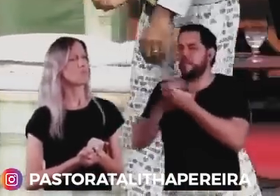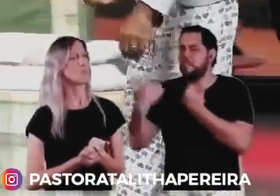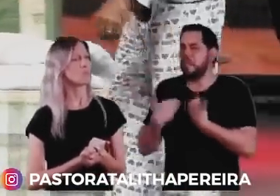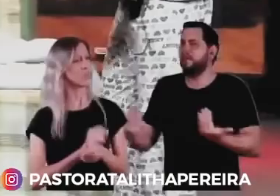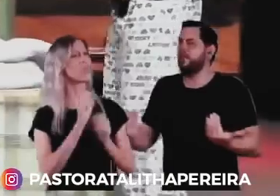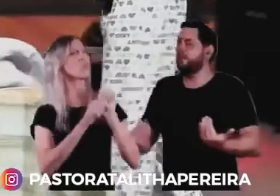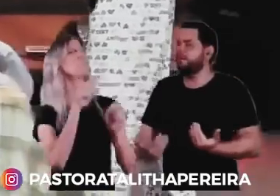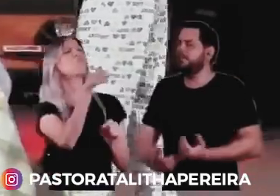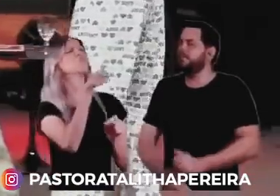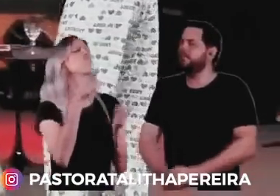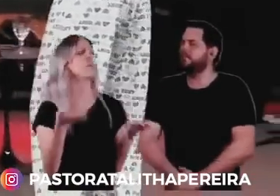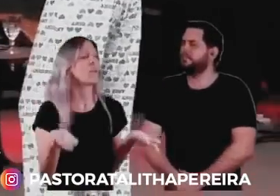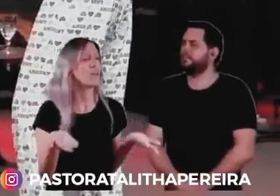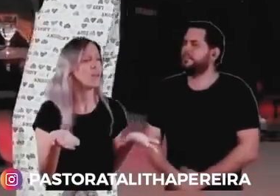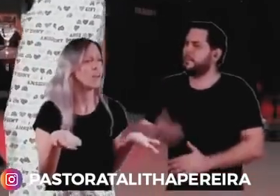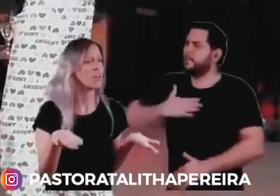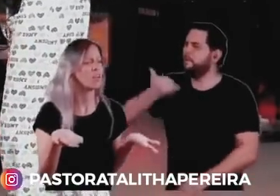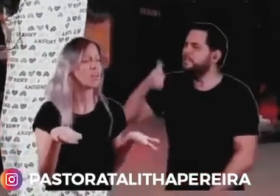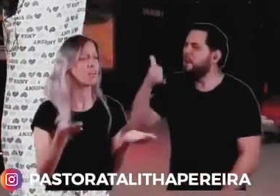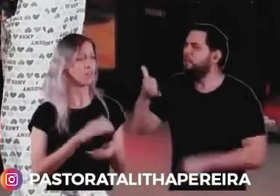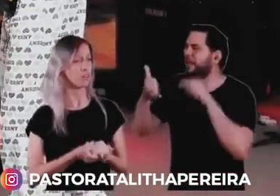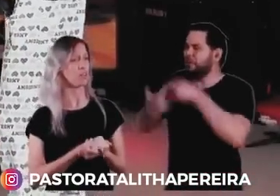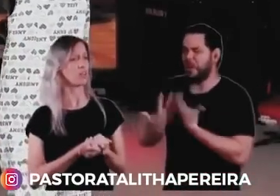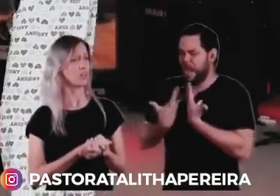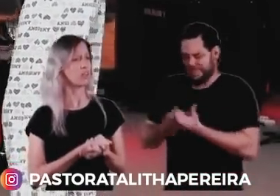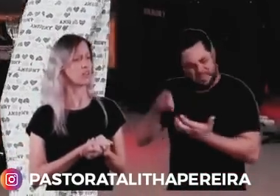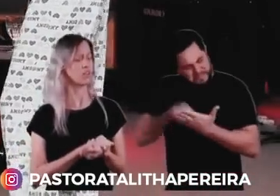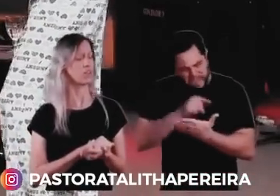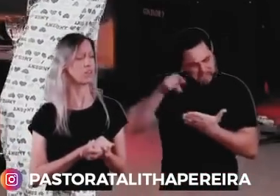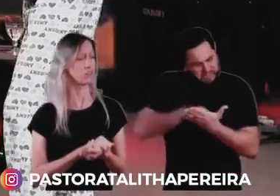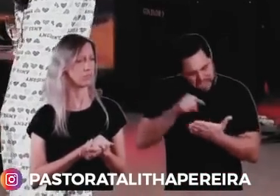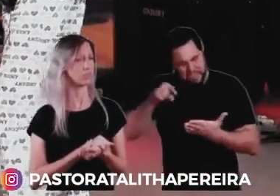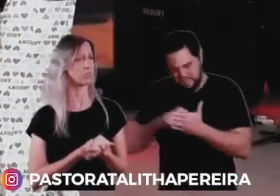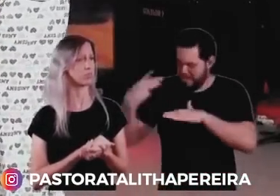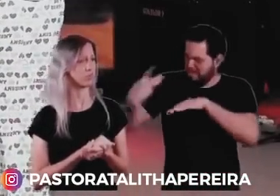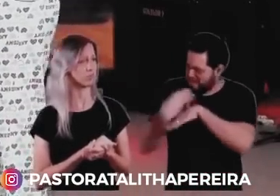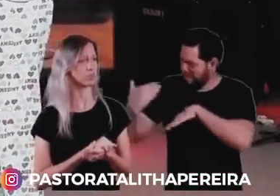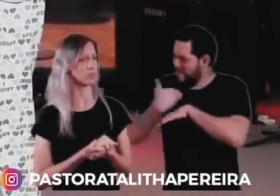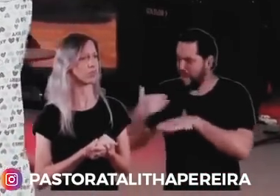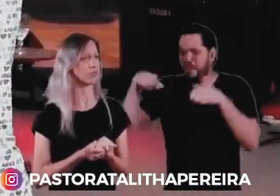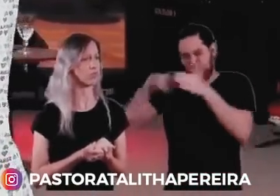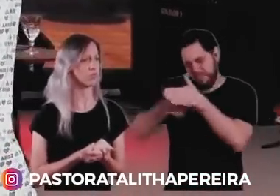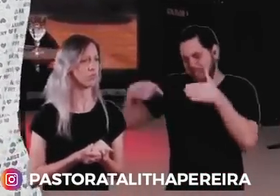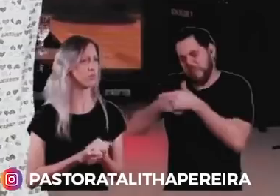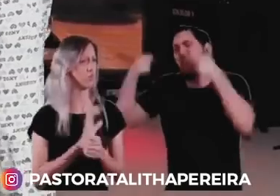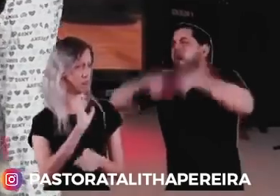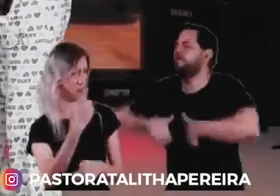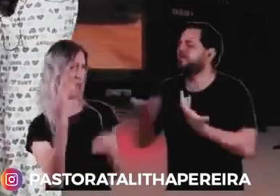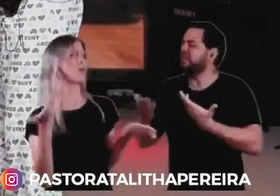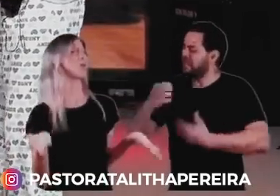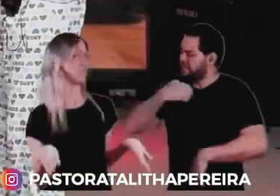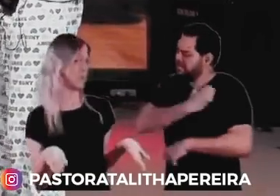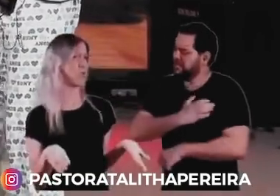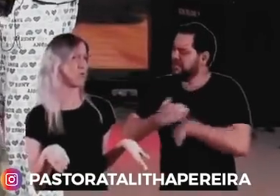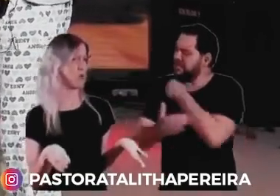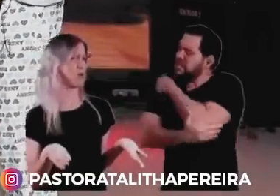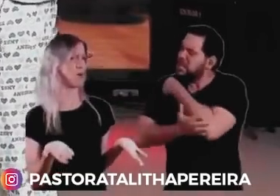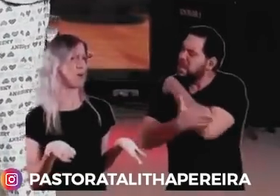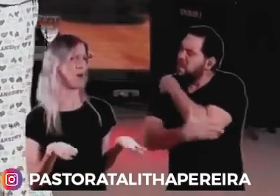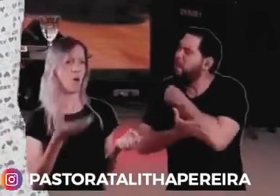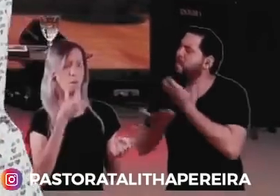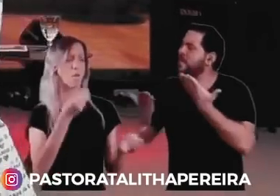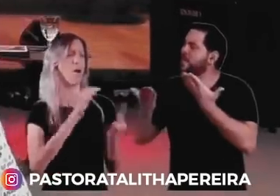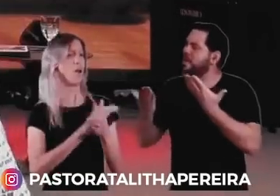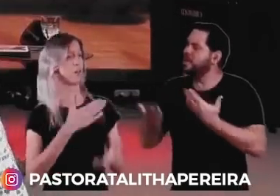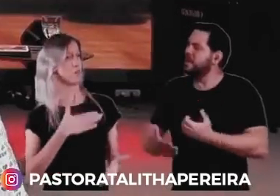E você? Meu celular, tu não cansa de estar mandando mensagem querendo saber onde eu tô? Lógico, é um ciúme. Você é o meu, olha, marido,